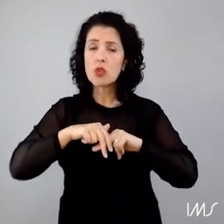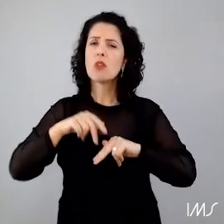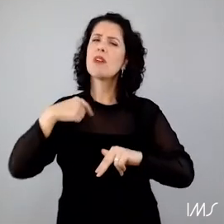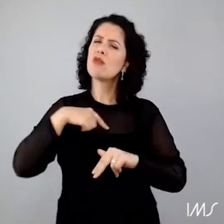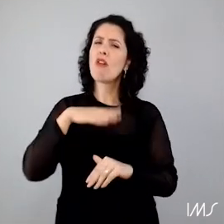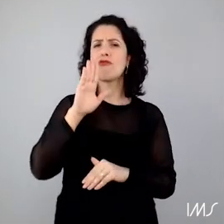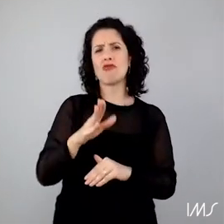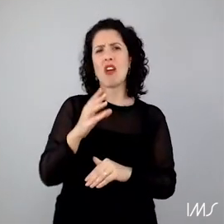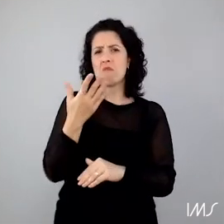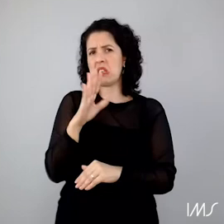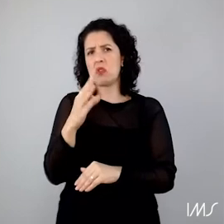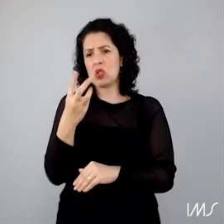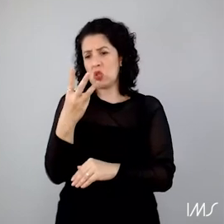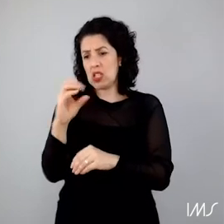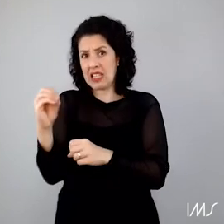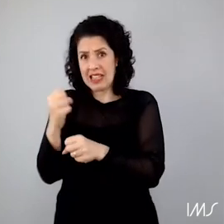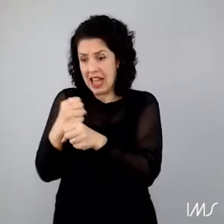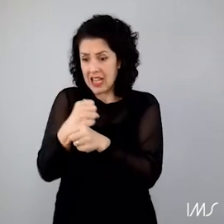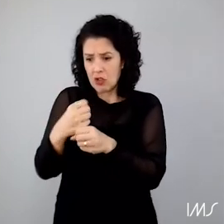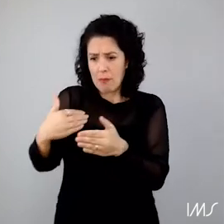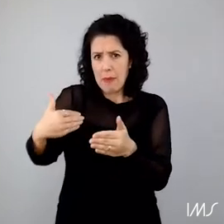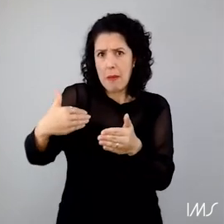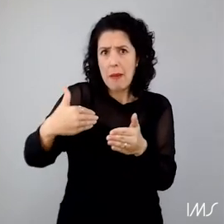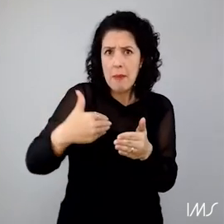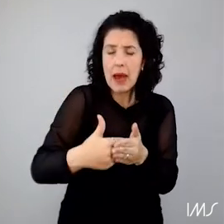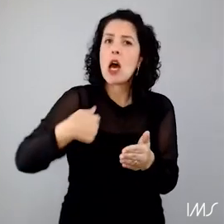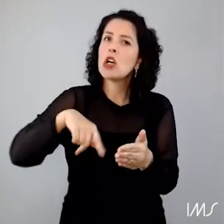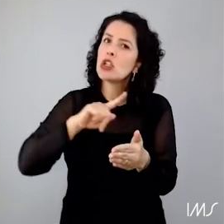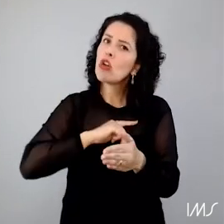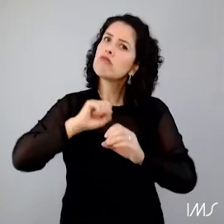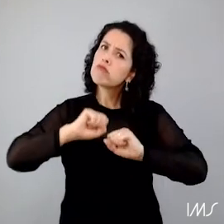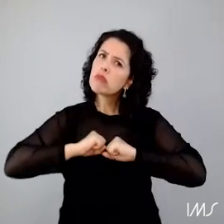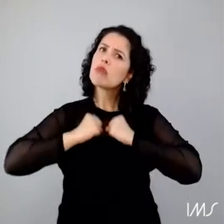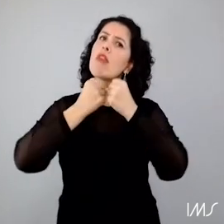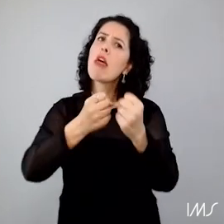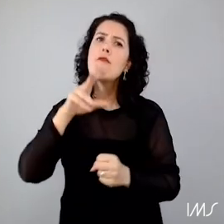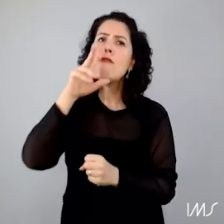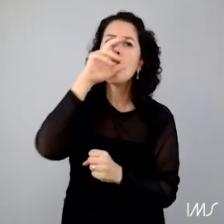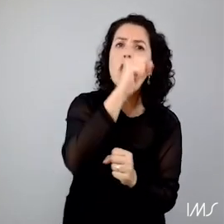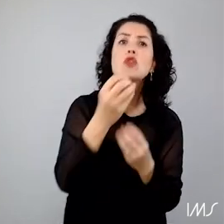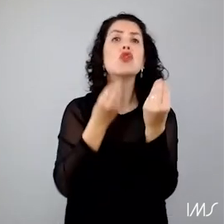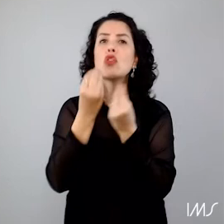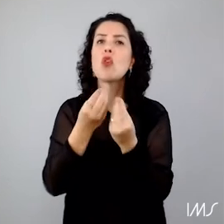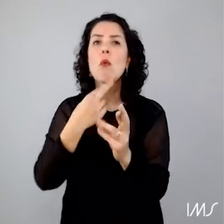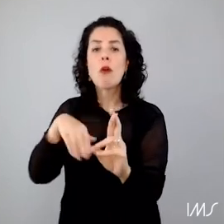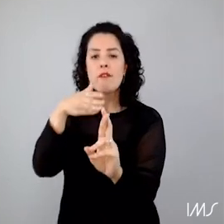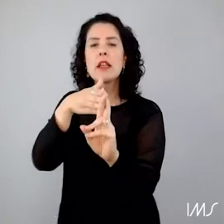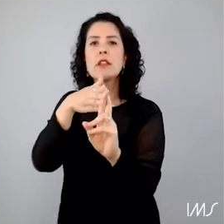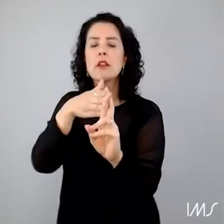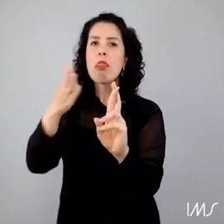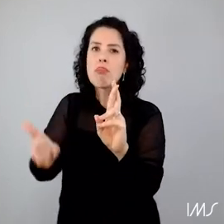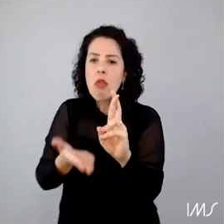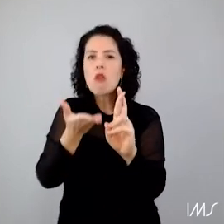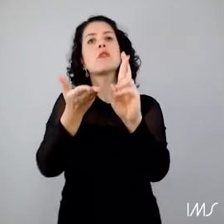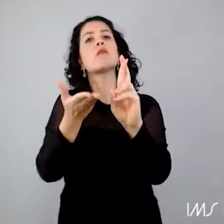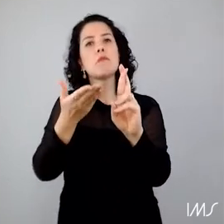seguramente, há 3 décadas, num processo muito intenso de construção de referências e